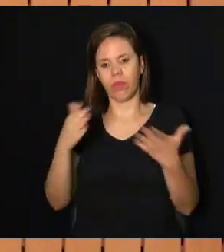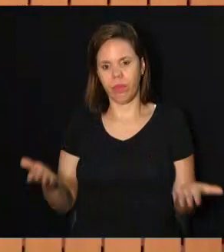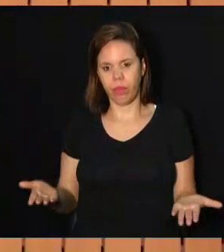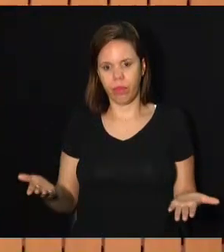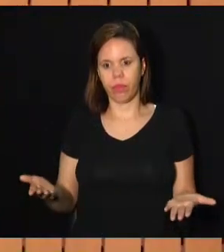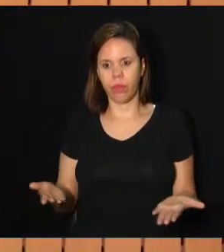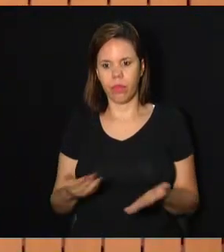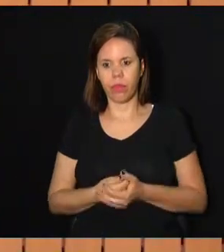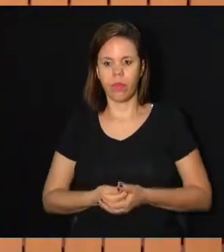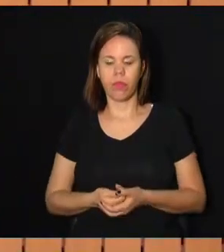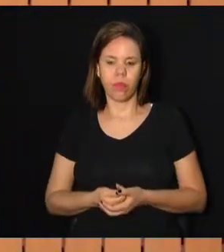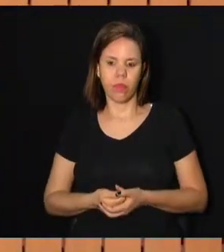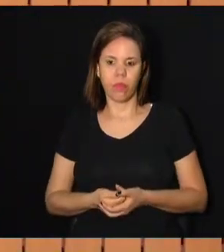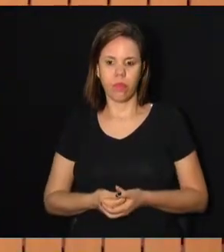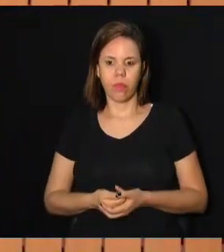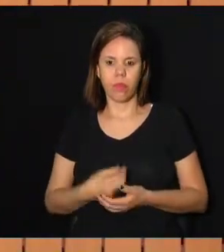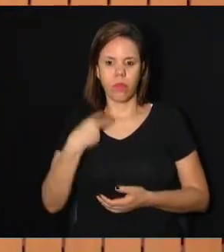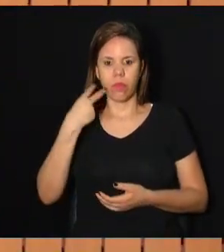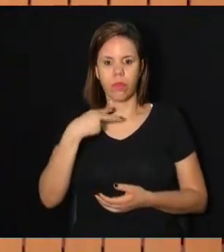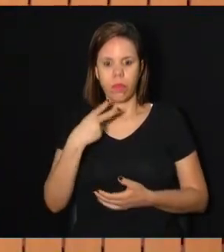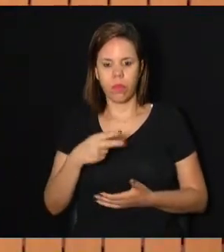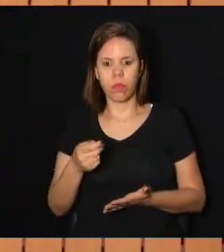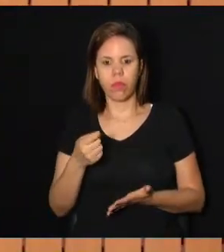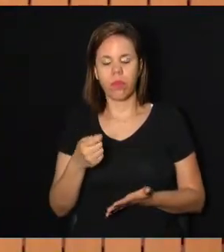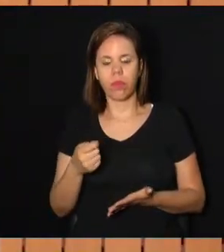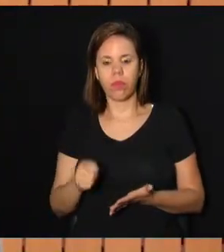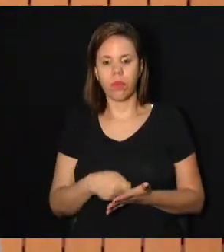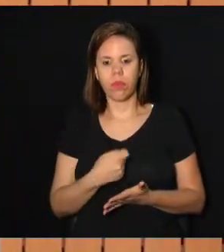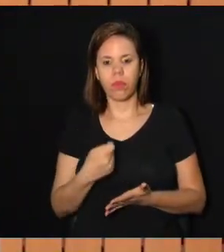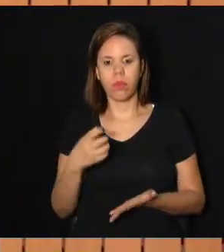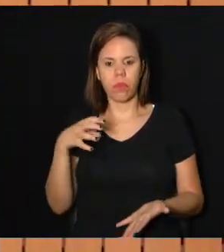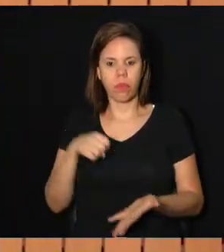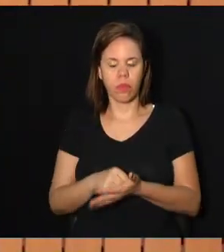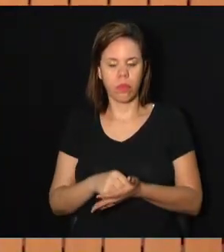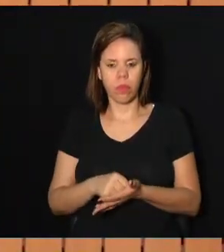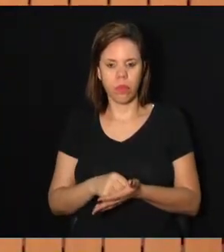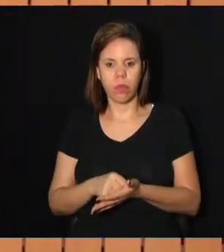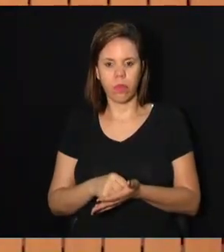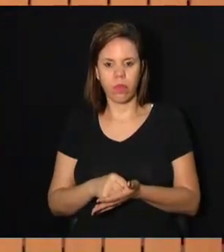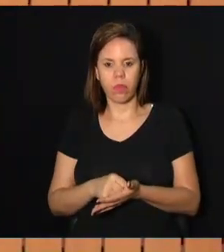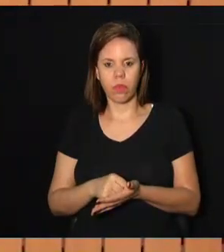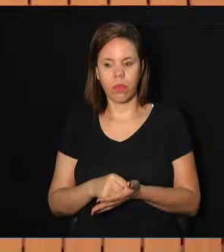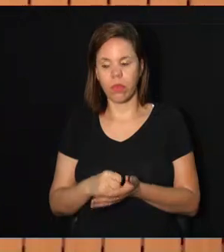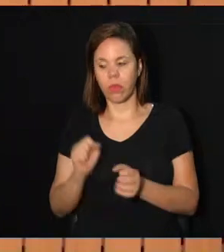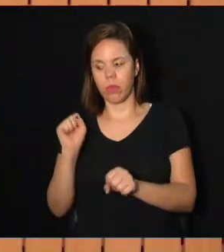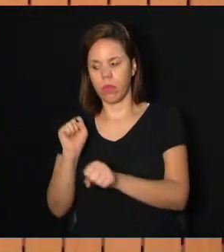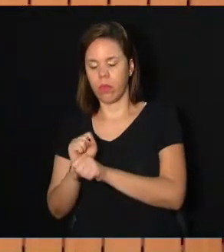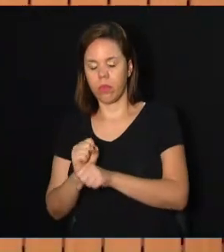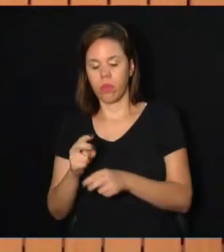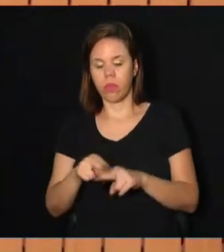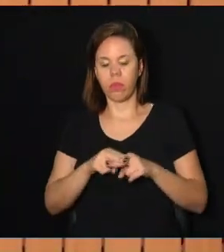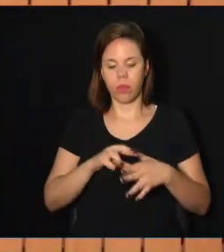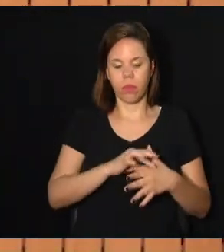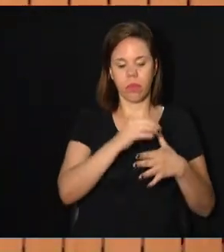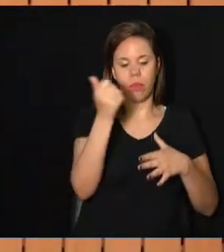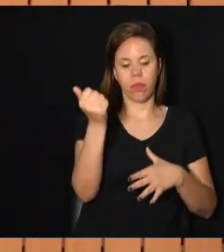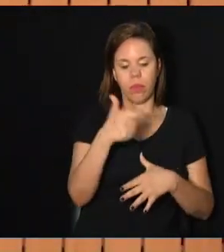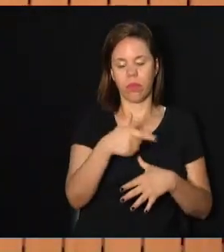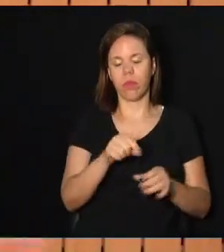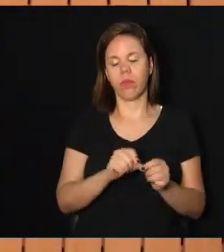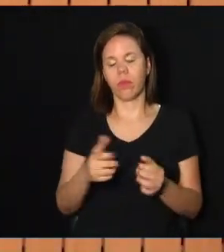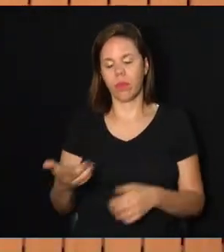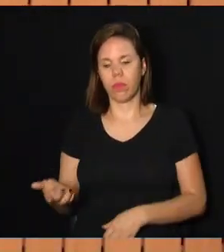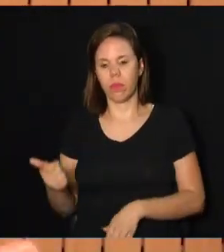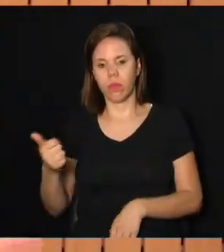seja, o vereador inscrito individualmente ele é preterido em razão do líder. O que nós poderíamos é tentar inverter. Primeiro,